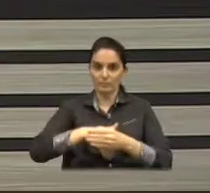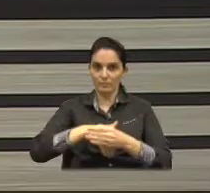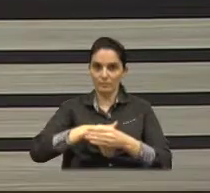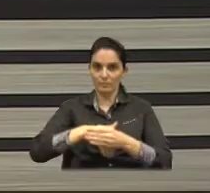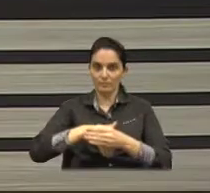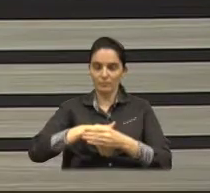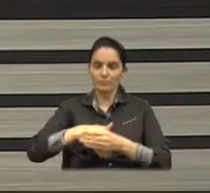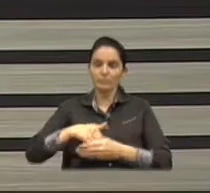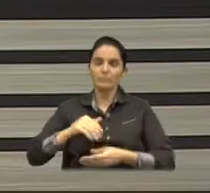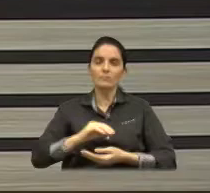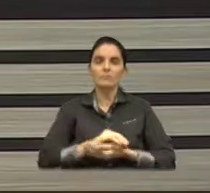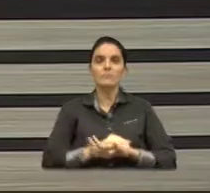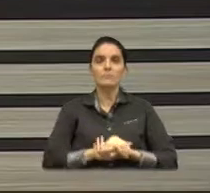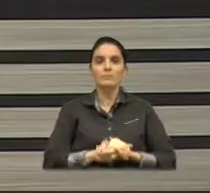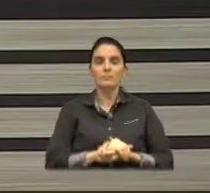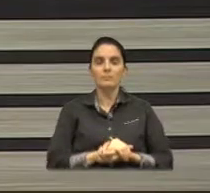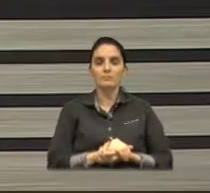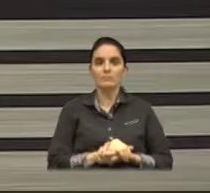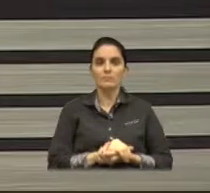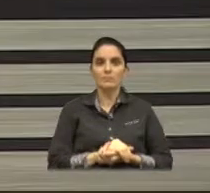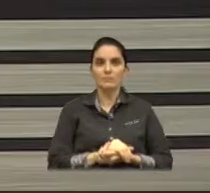número 49.